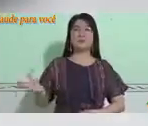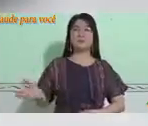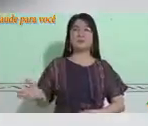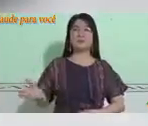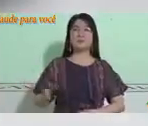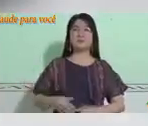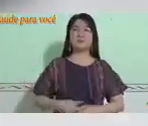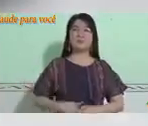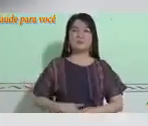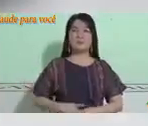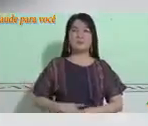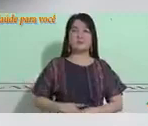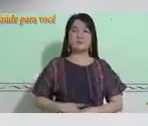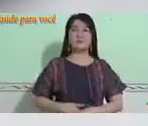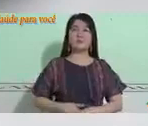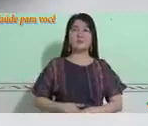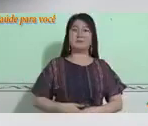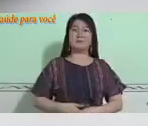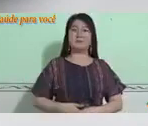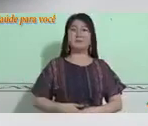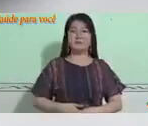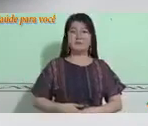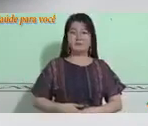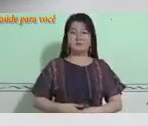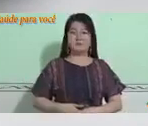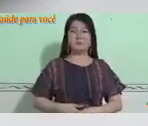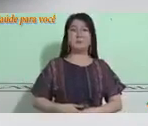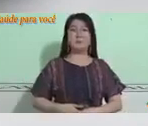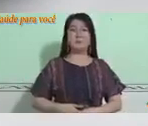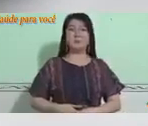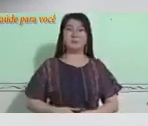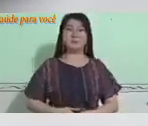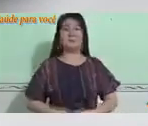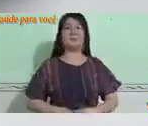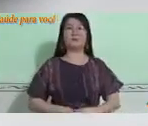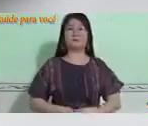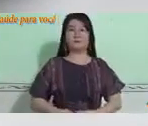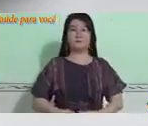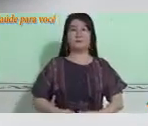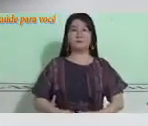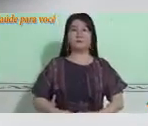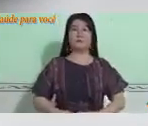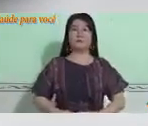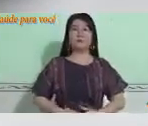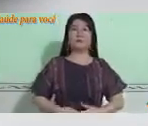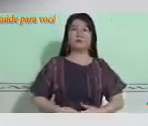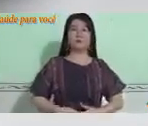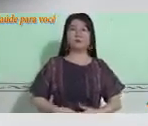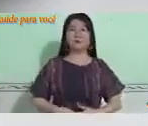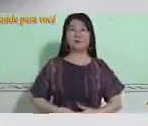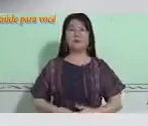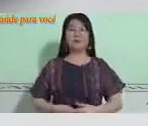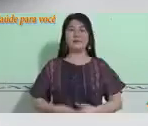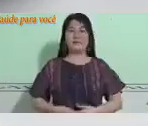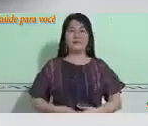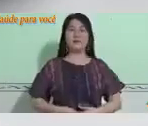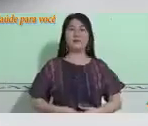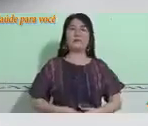Depois desse tratamento, vírgula, o médico poderá indicar a tomada dos medicamentos para a tireoide, vírgula, os